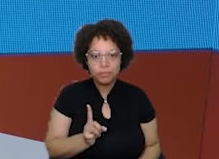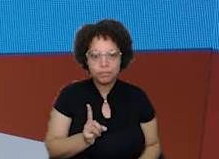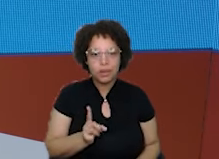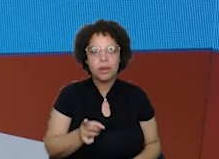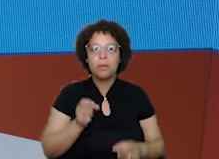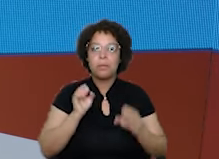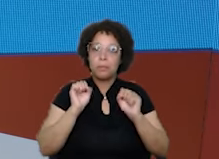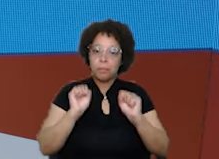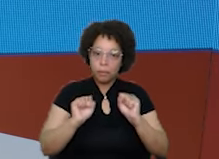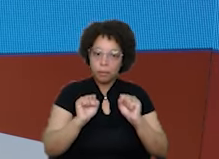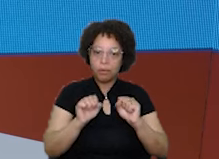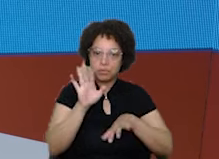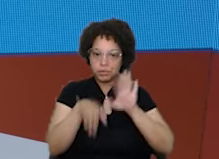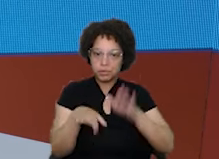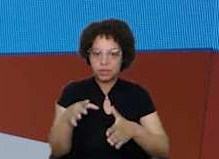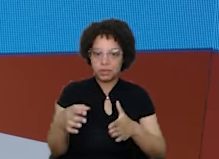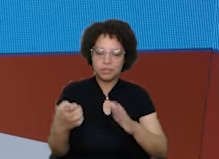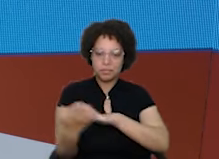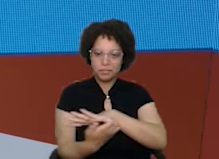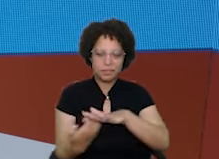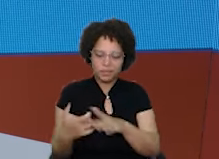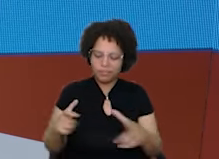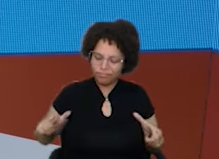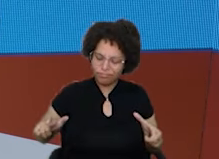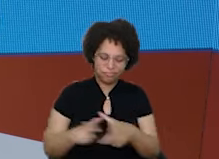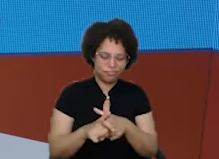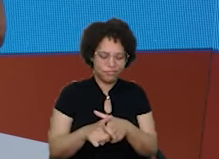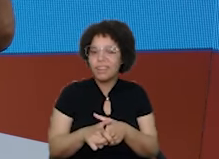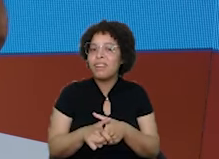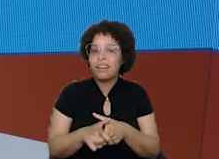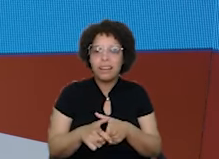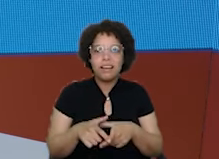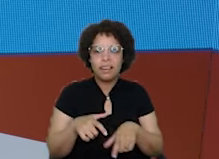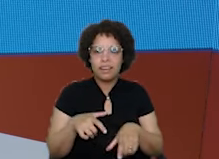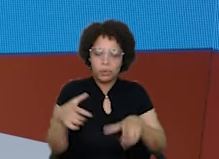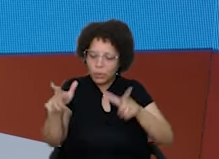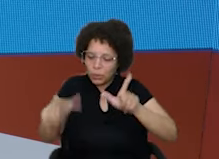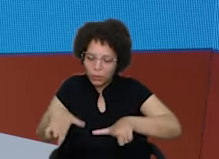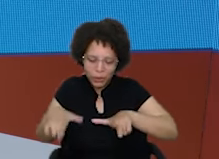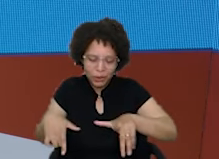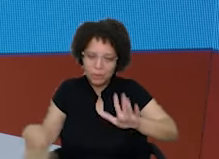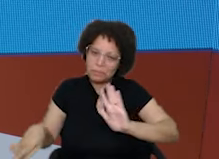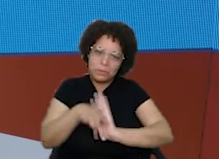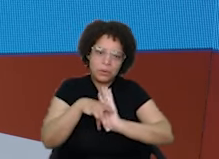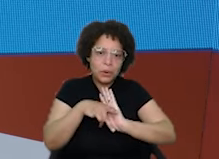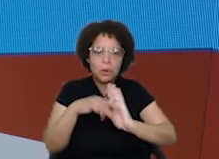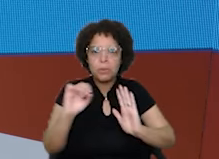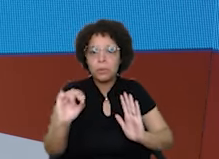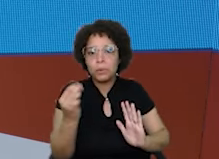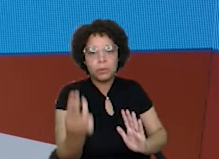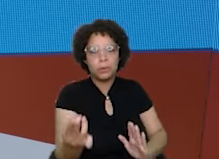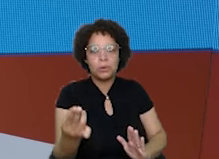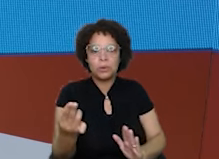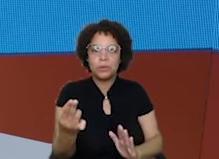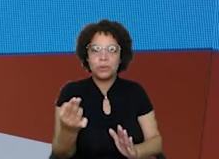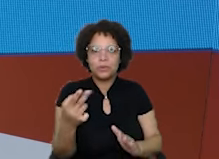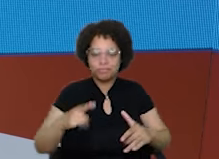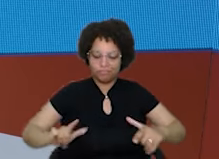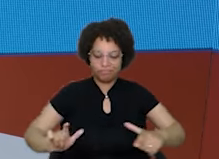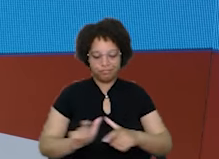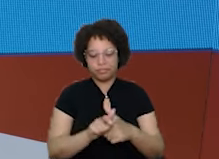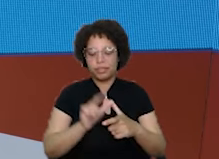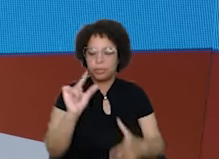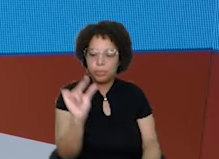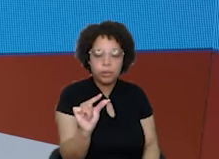que de repente a sua empresa é muito pequenininha ela é muito de um bairro específico ou de uma atuação muito pequena mas se tem